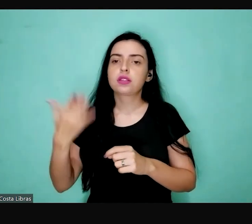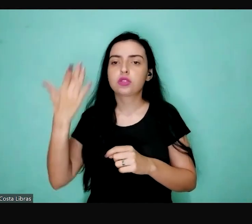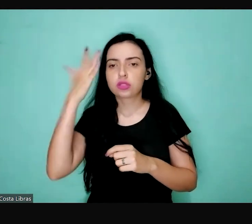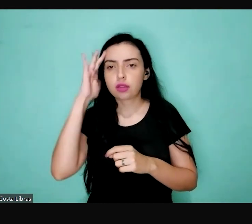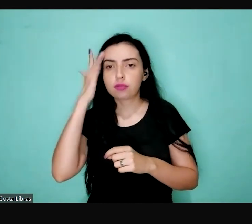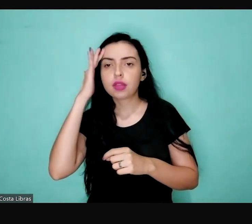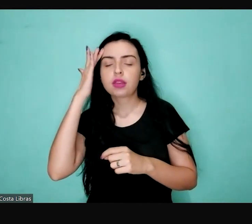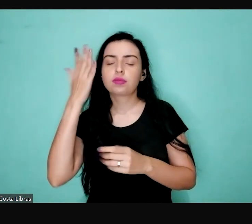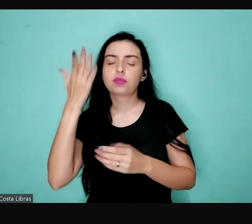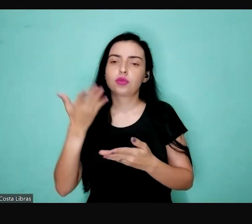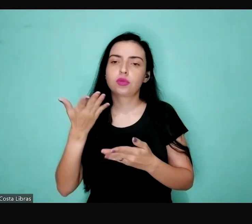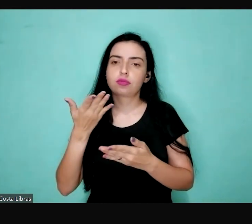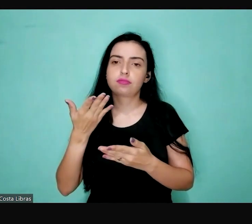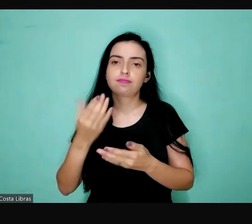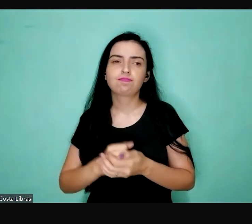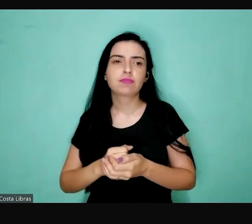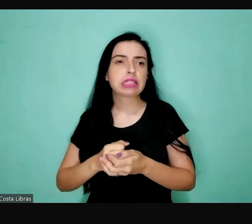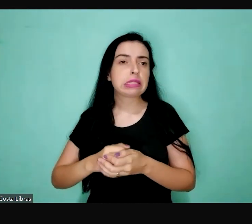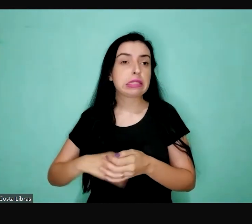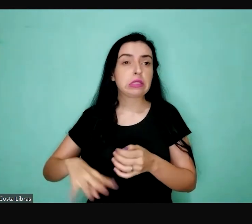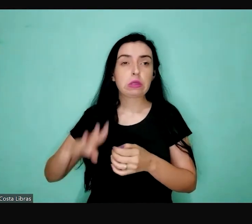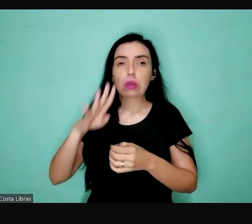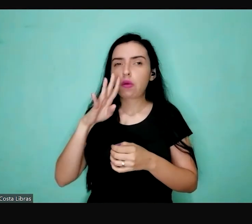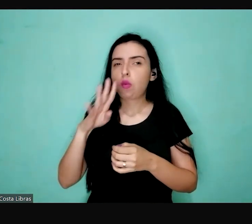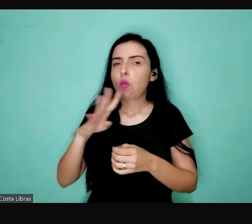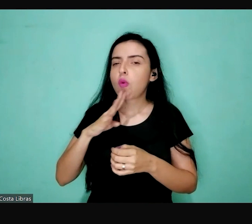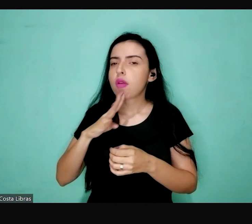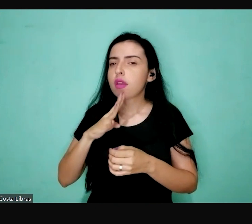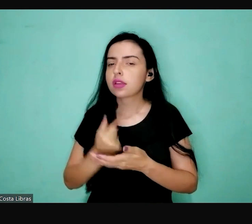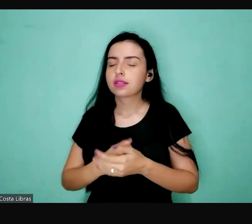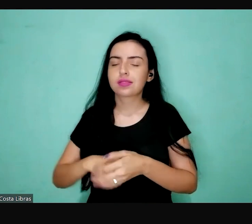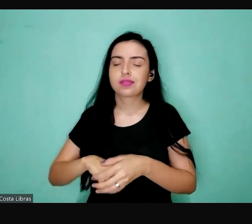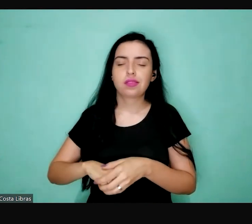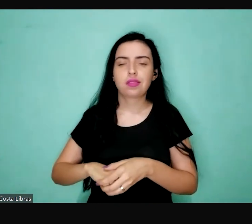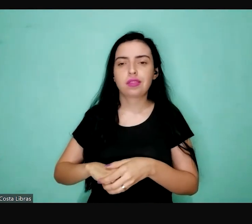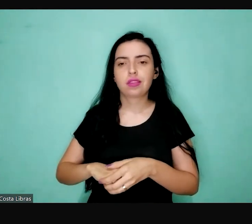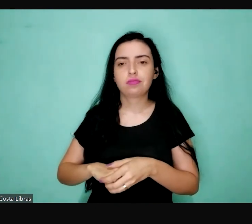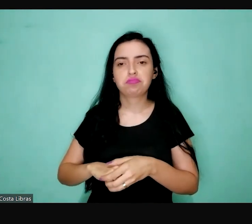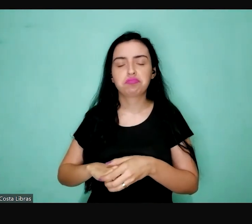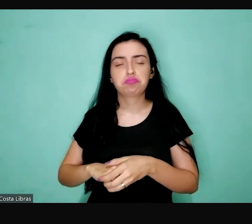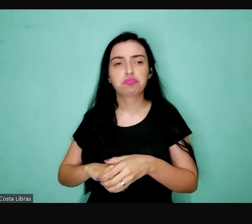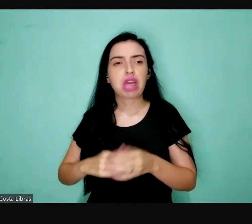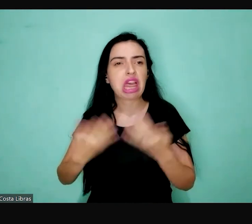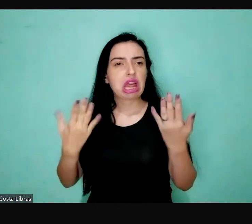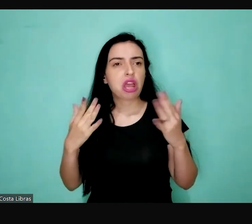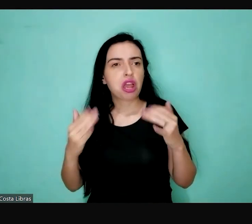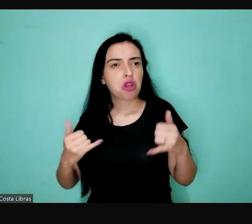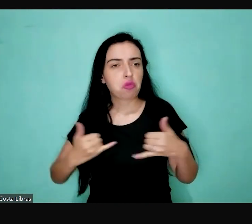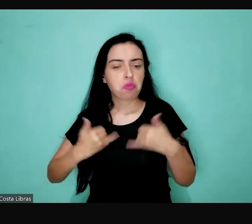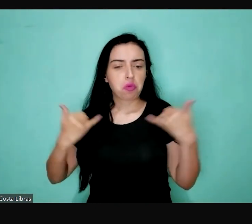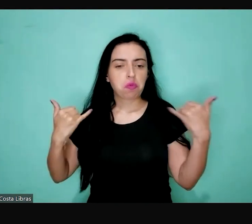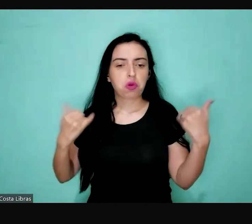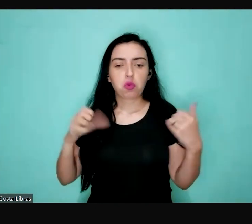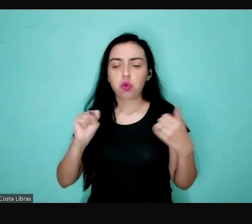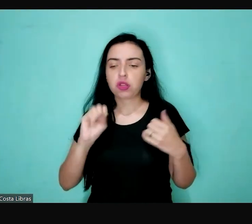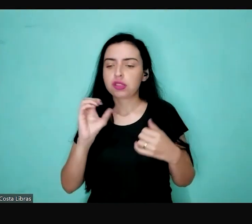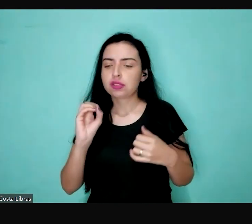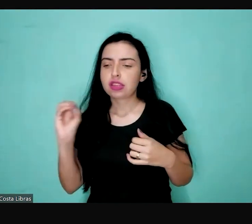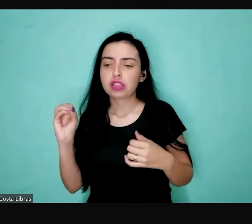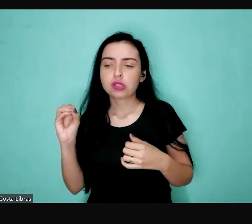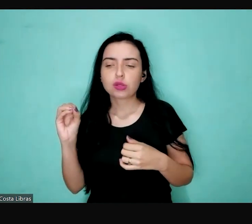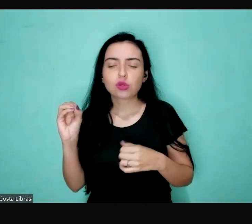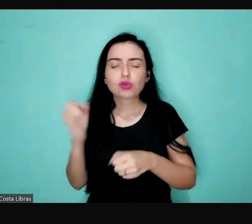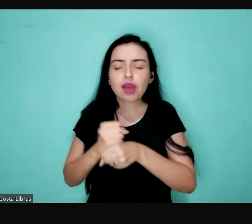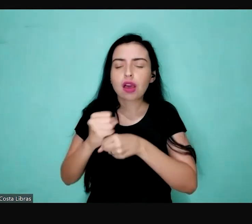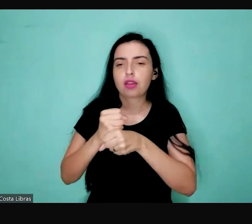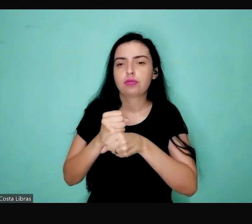foi instalada no século XIII, há poucos anos comemorou 800 anos de história, né? Para nós, 800 anos